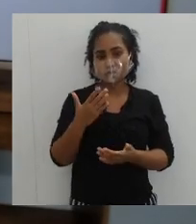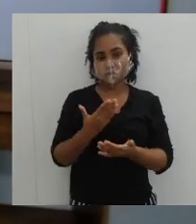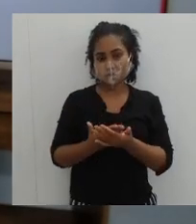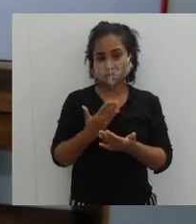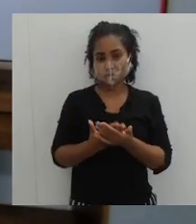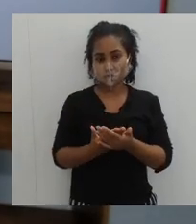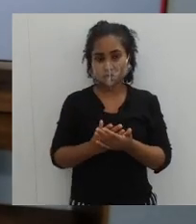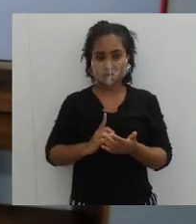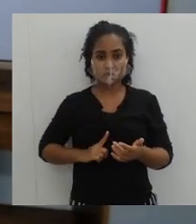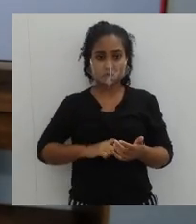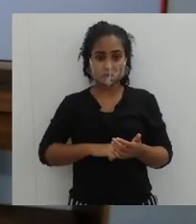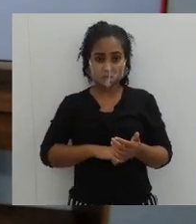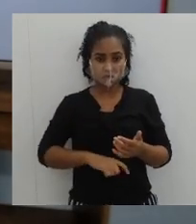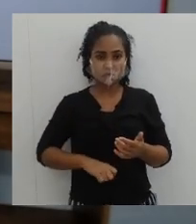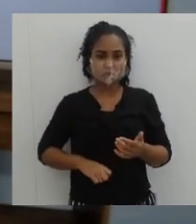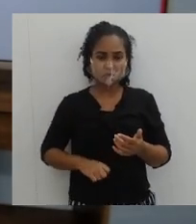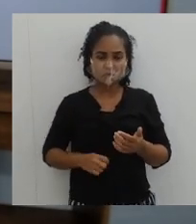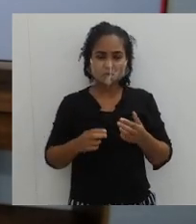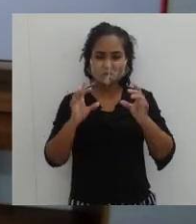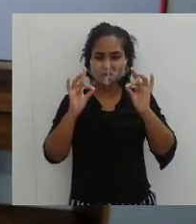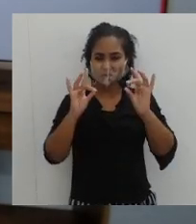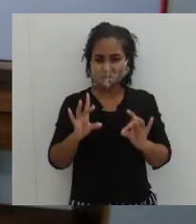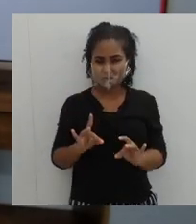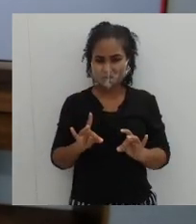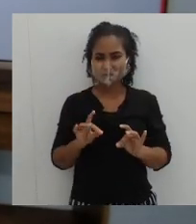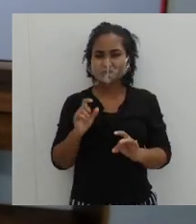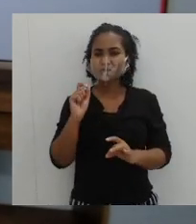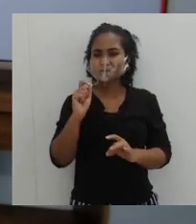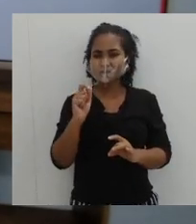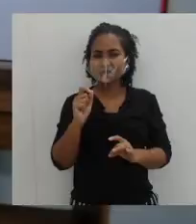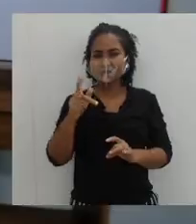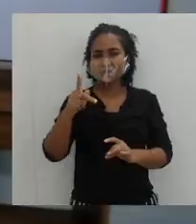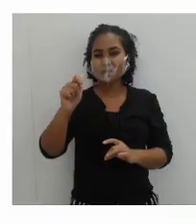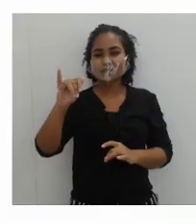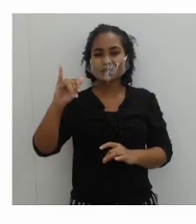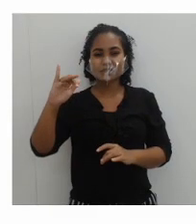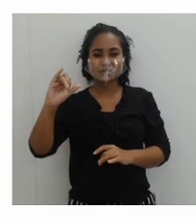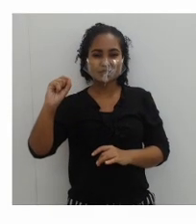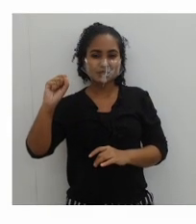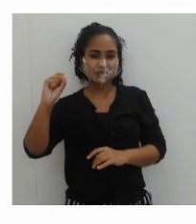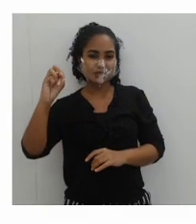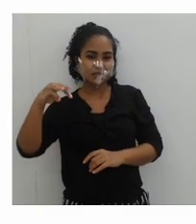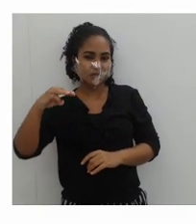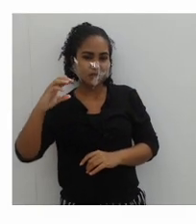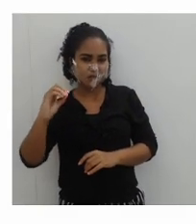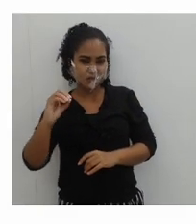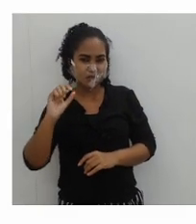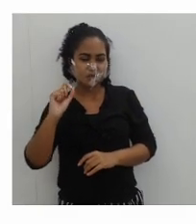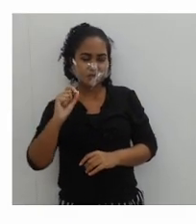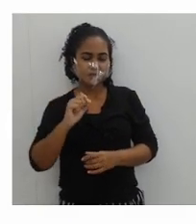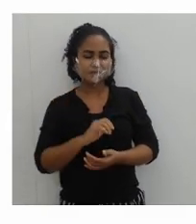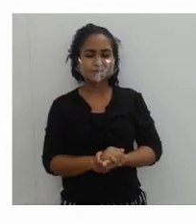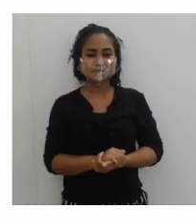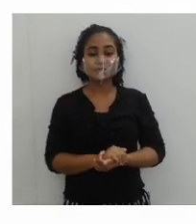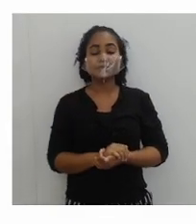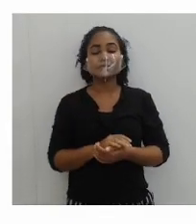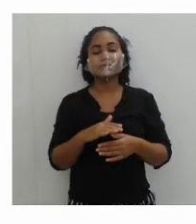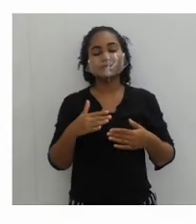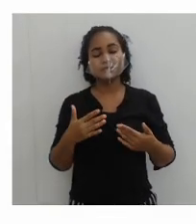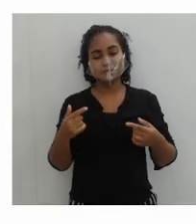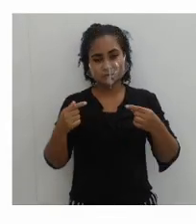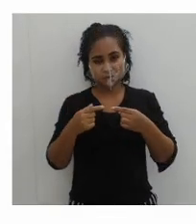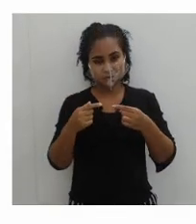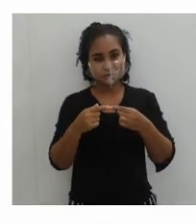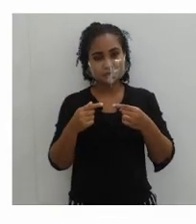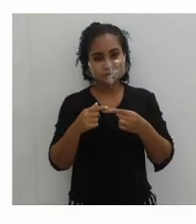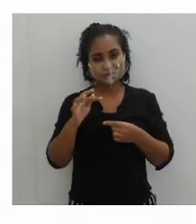o parasitismo. E o que é parasitismo? Dá uma olhadinha no slide que eu coloquei para vocês. O parasitismo, tá? De acordo com